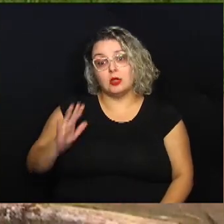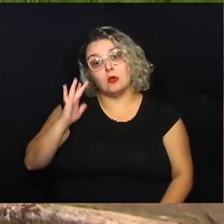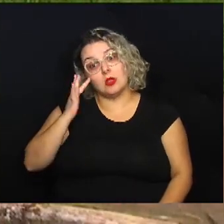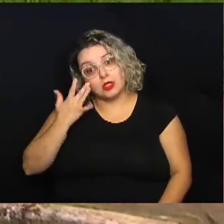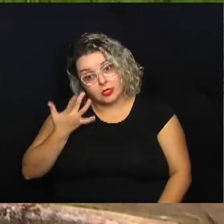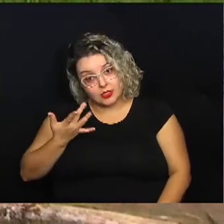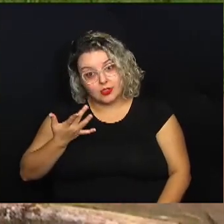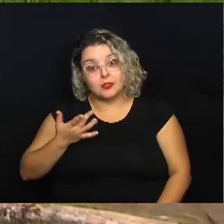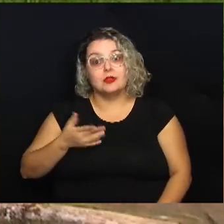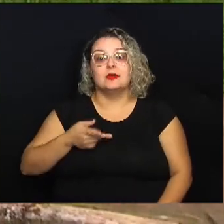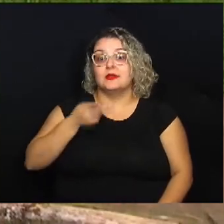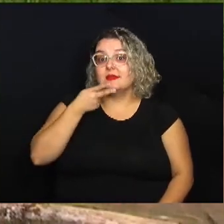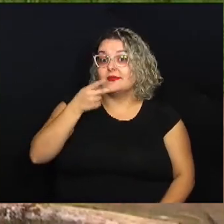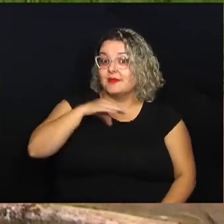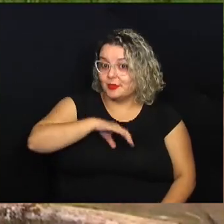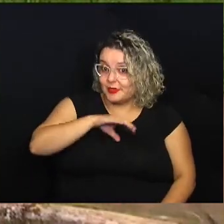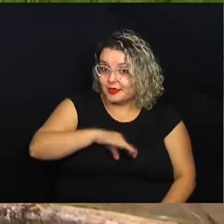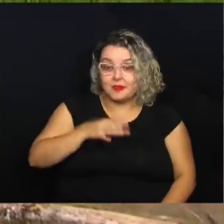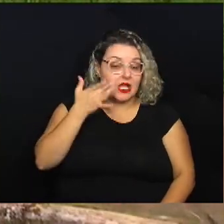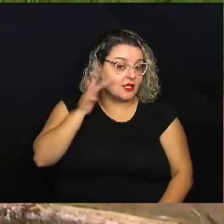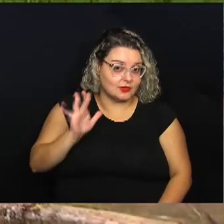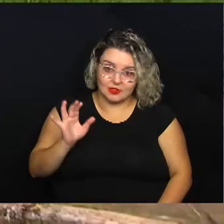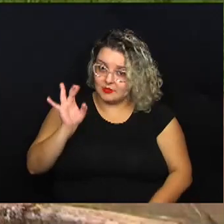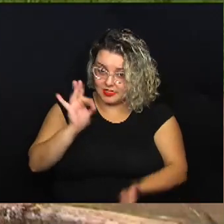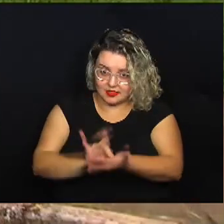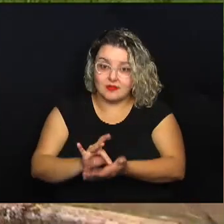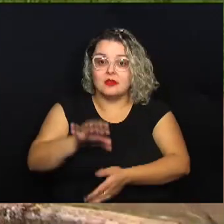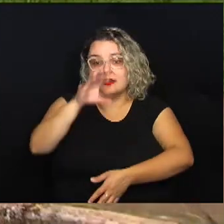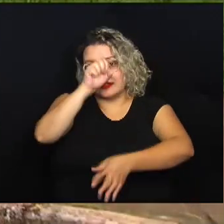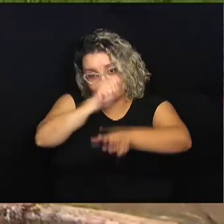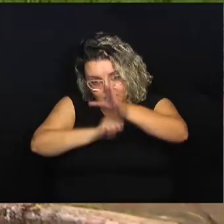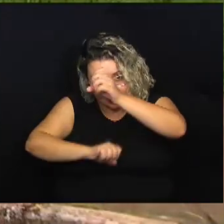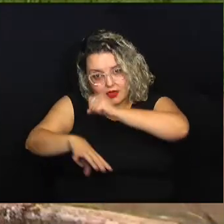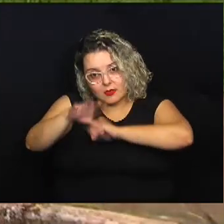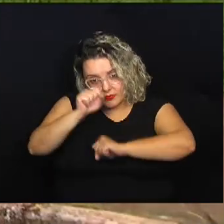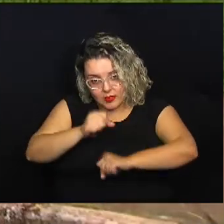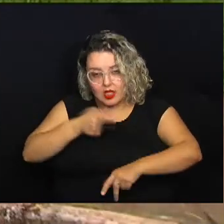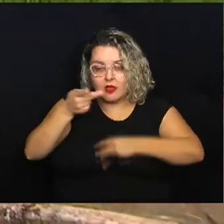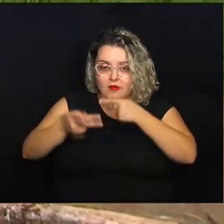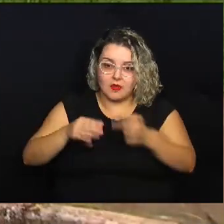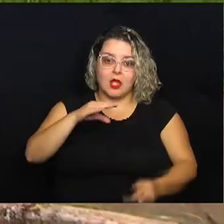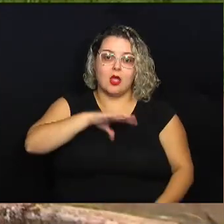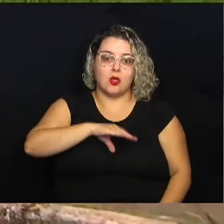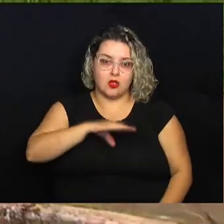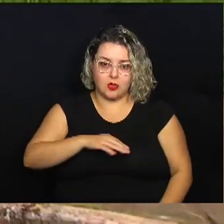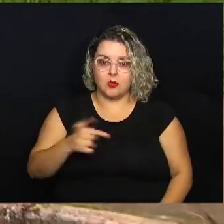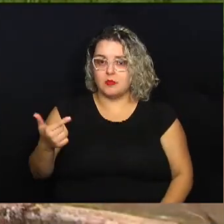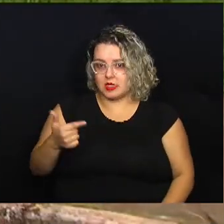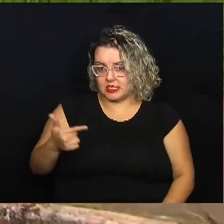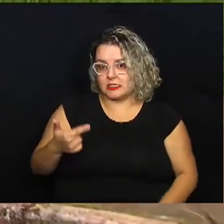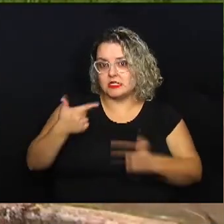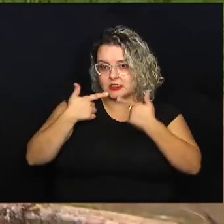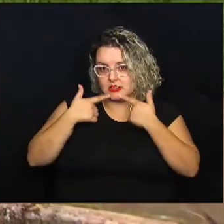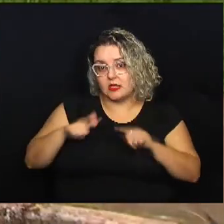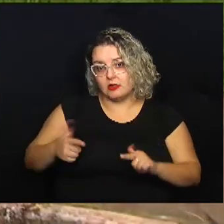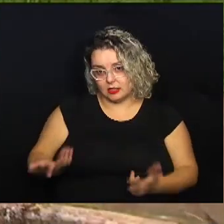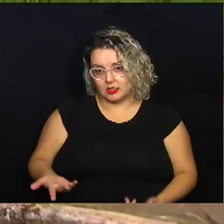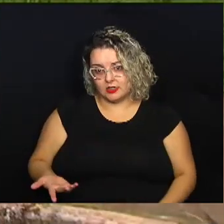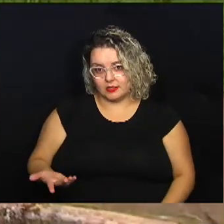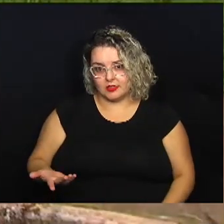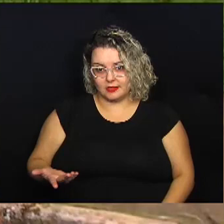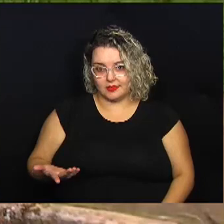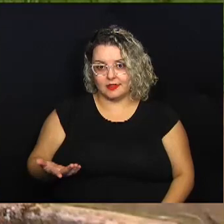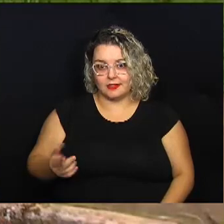falar português, né? Mas eu não sabia. Então eu estou aprendendo ainda a falar português como minha segunda língua, né? Então são